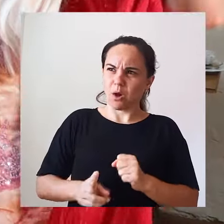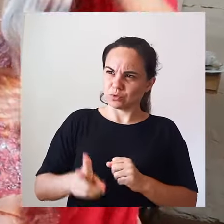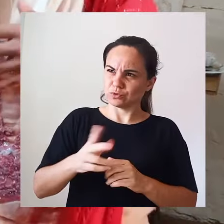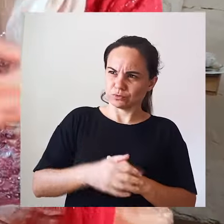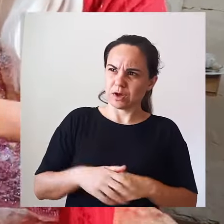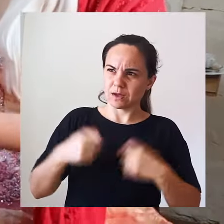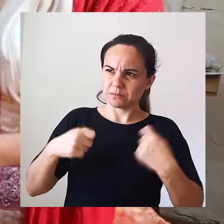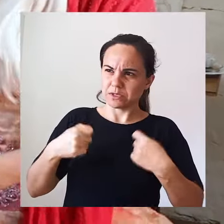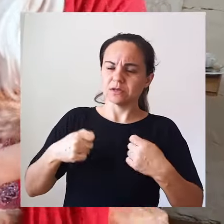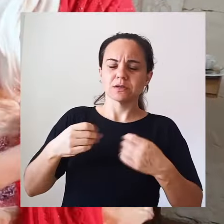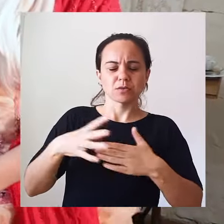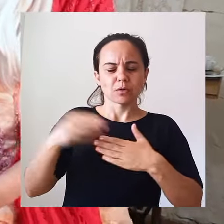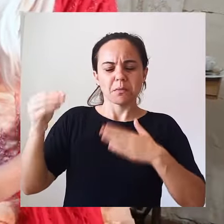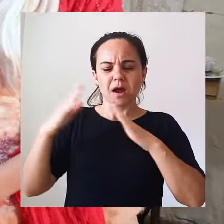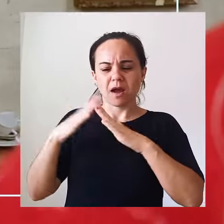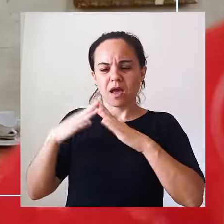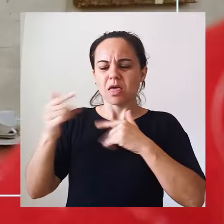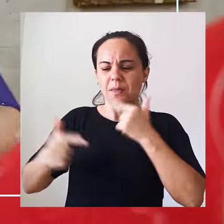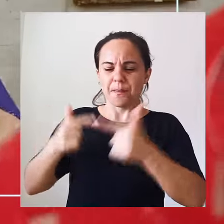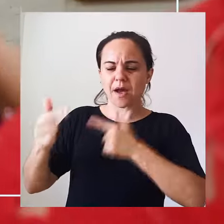Sim, continua. Vá.